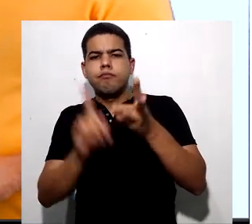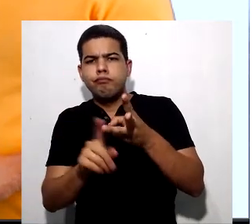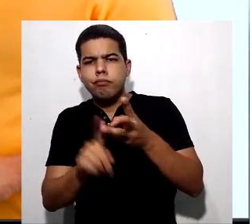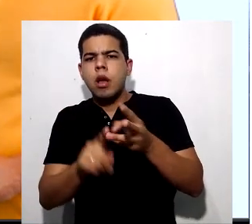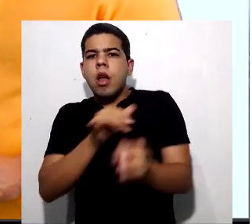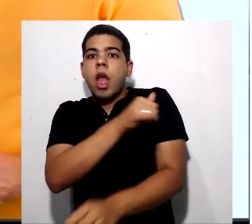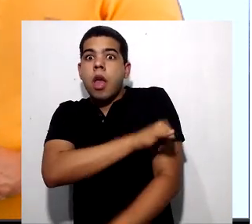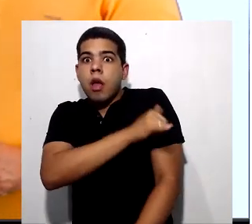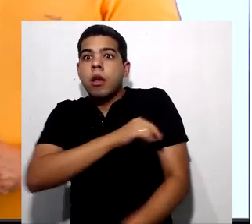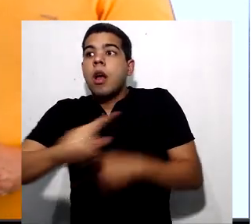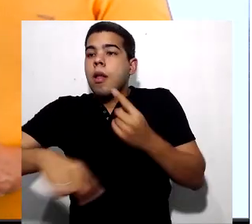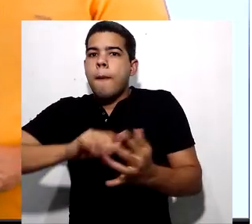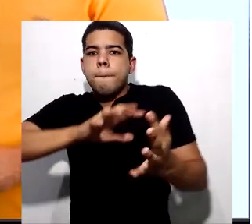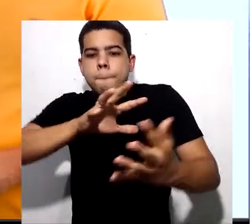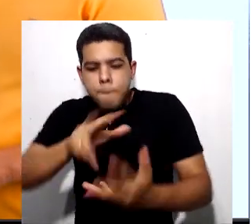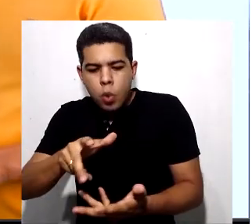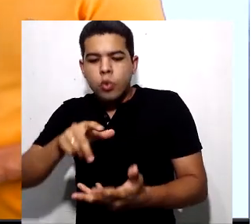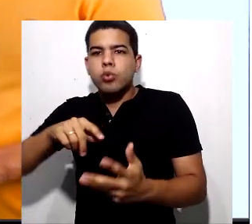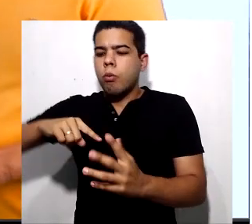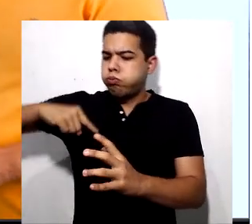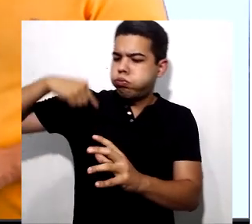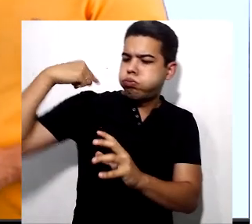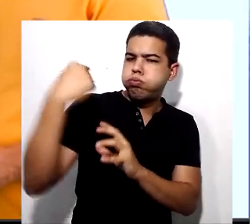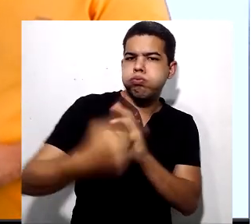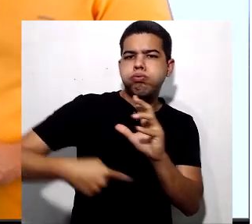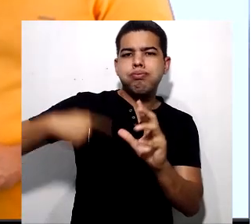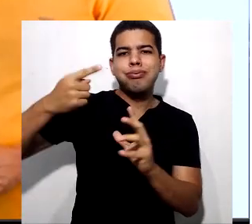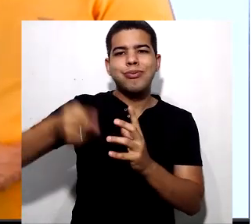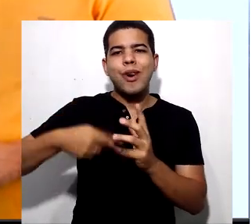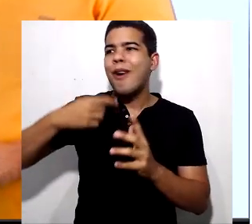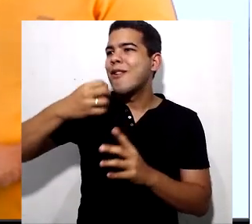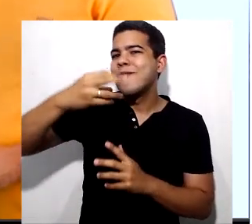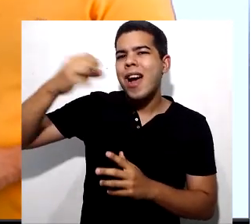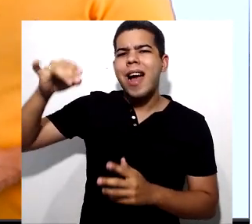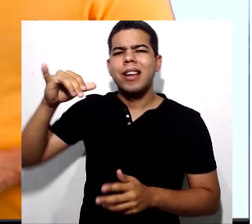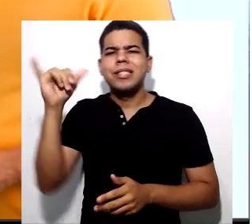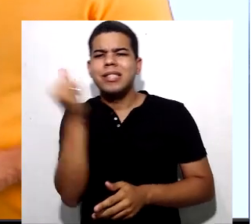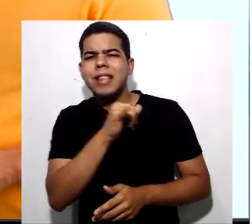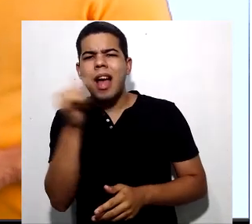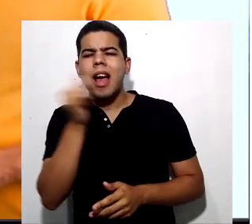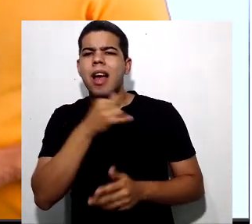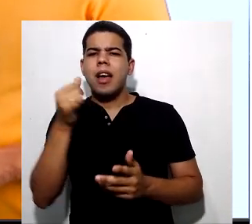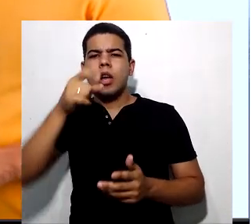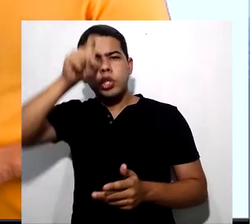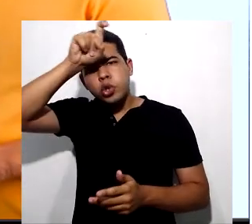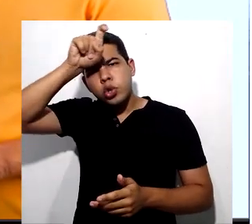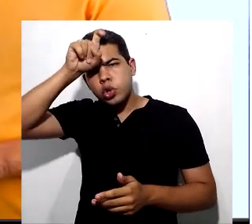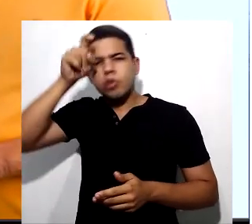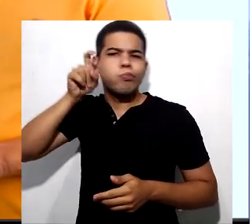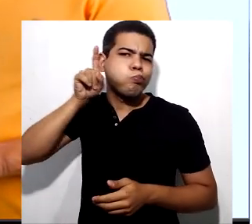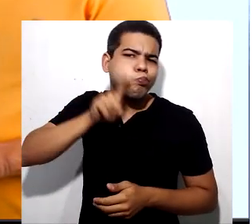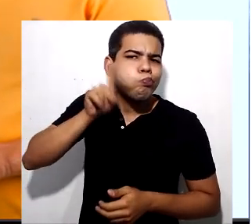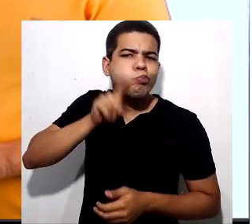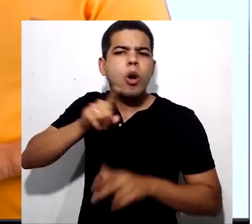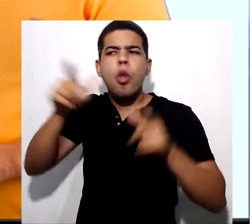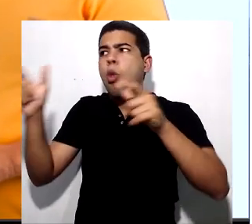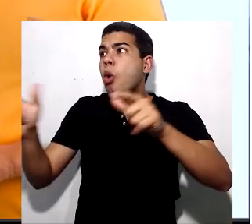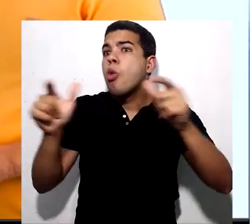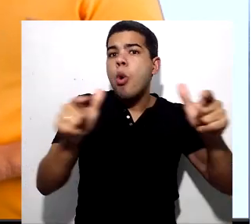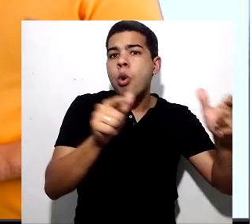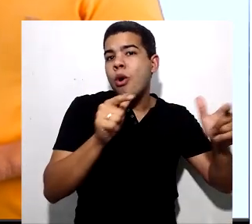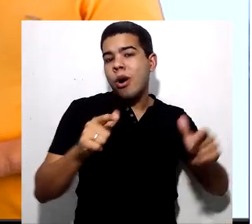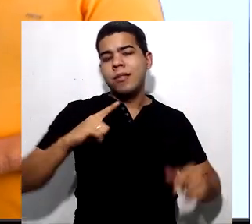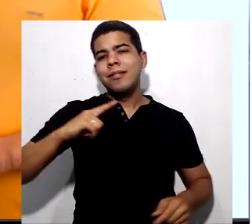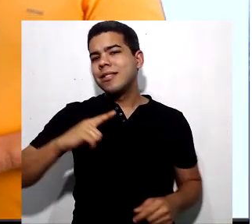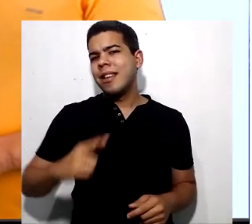Janeiro, depois cidadã do mundo. Ela viaja pelo mundo, Itália, Egito, Estados Unidos, ela conhecera, e